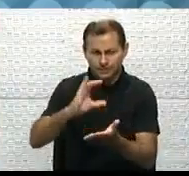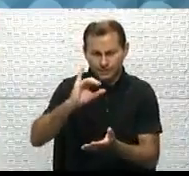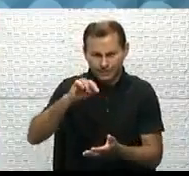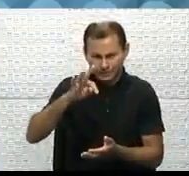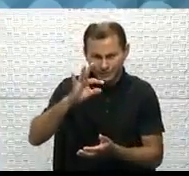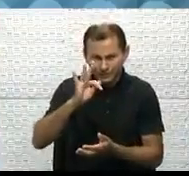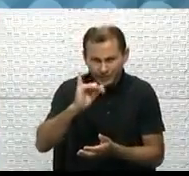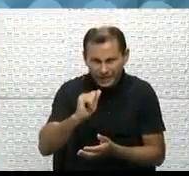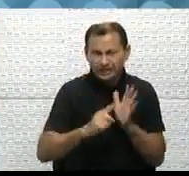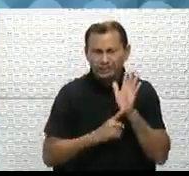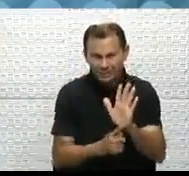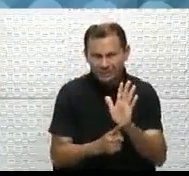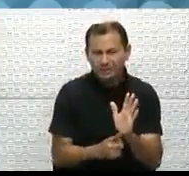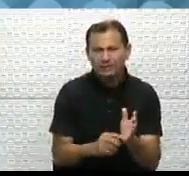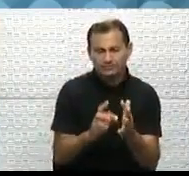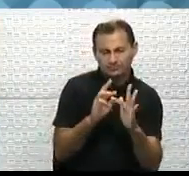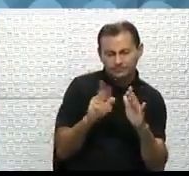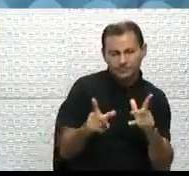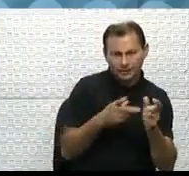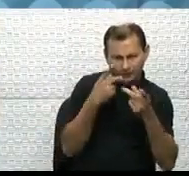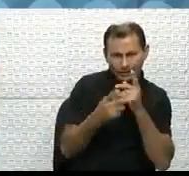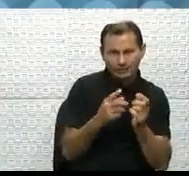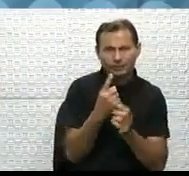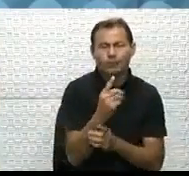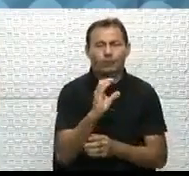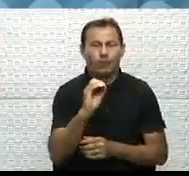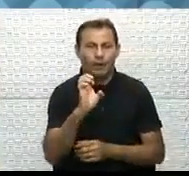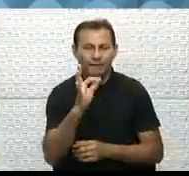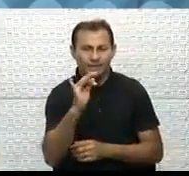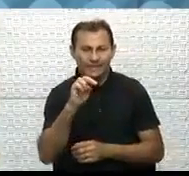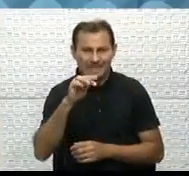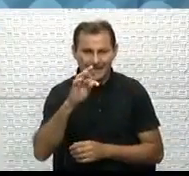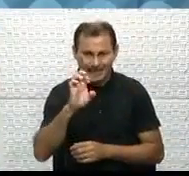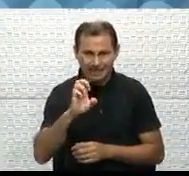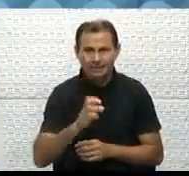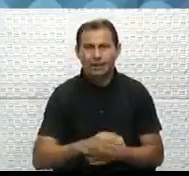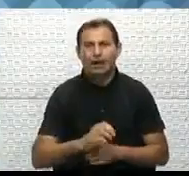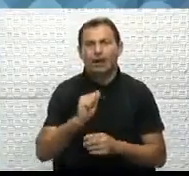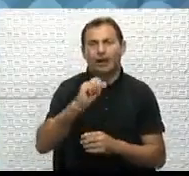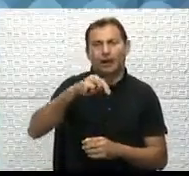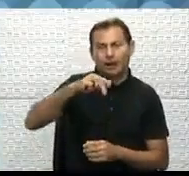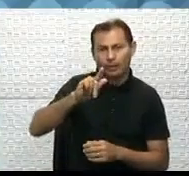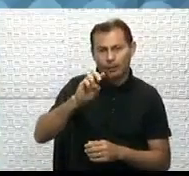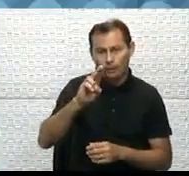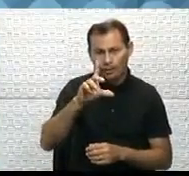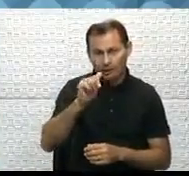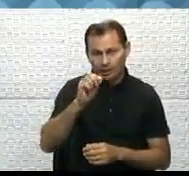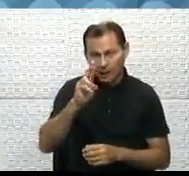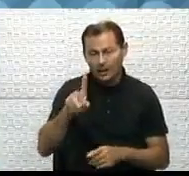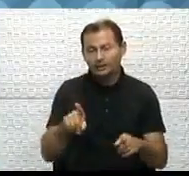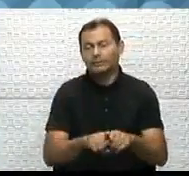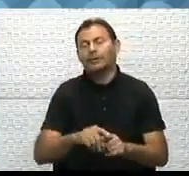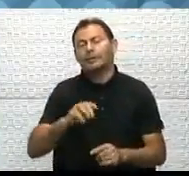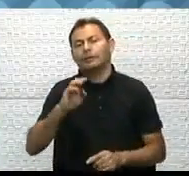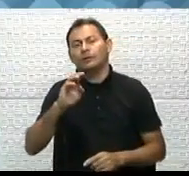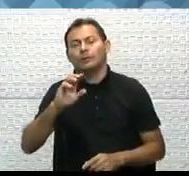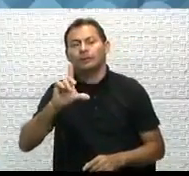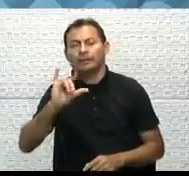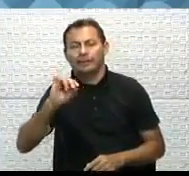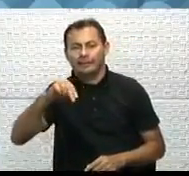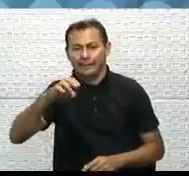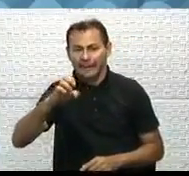científicas elas apresentam aquela diferença que eu falei entre o coeficiente o coeficiente angular e o coeficiente linear, o A e o B.